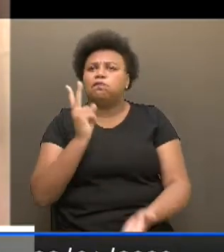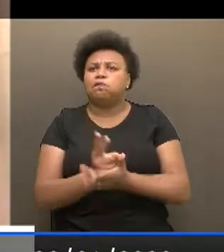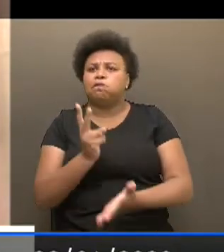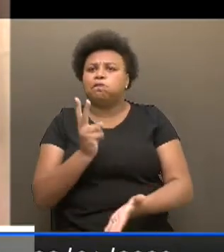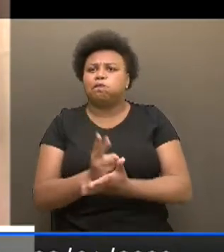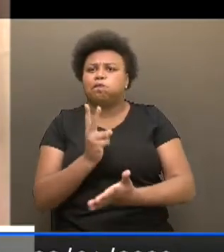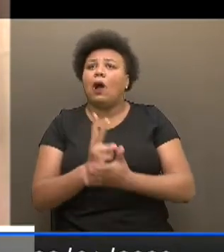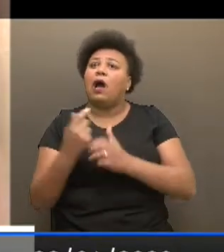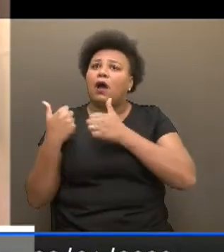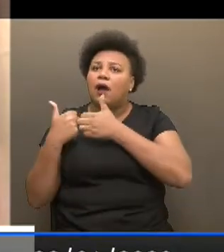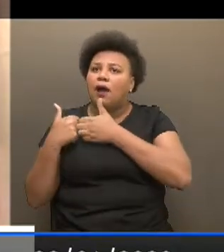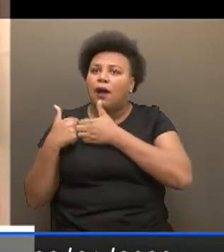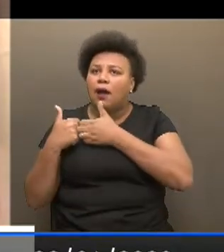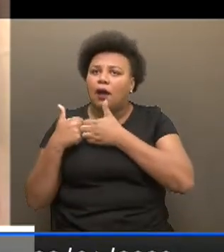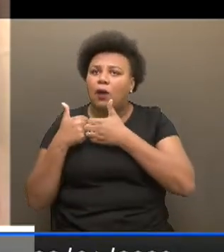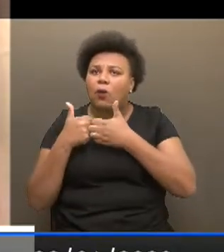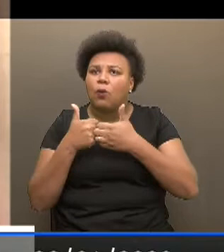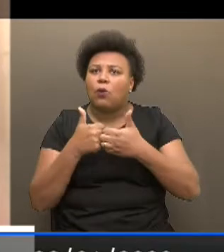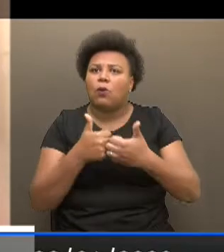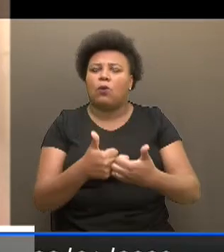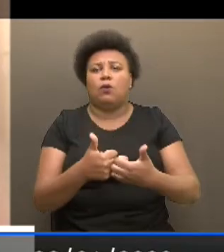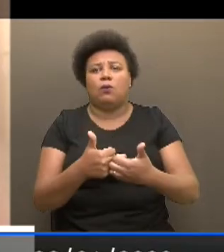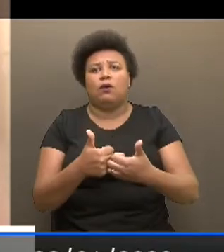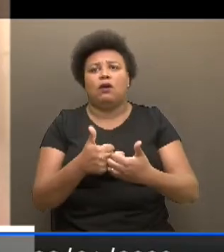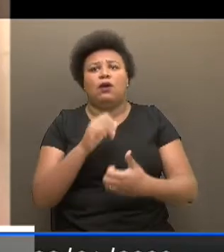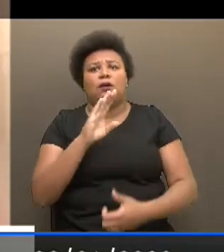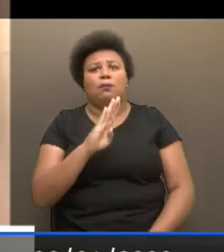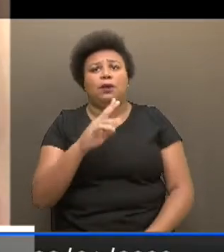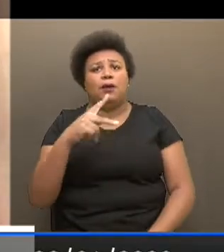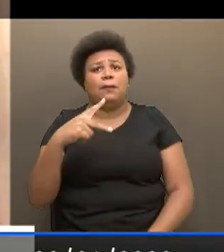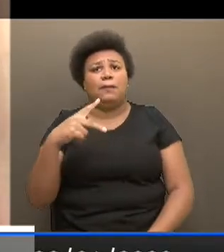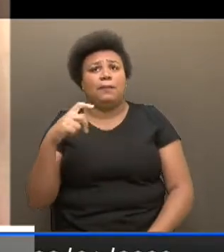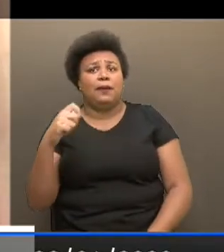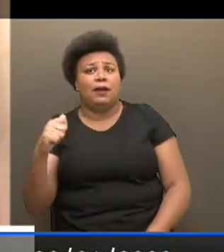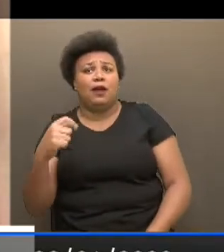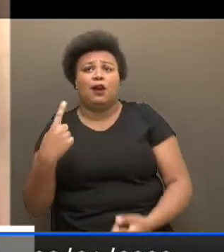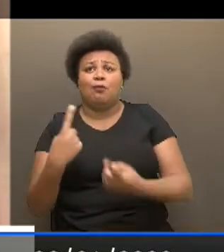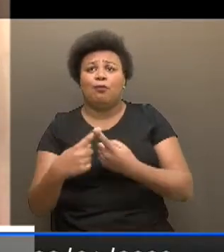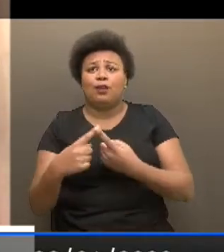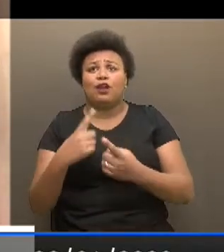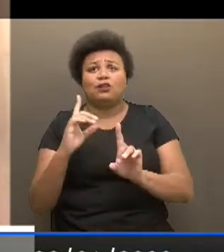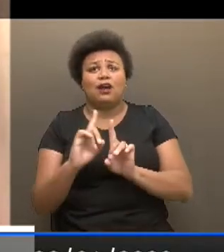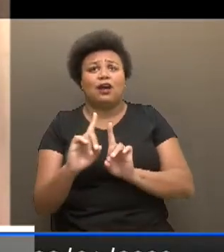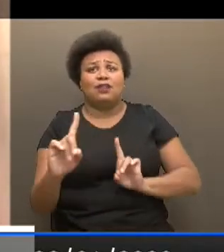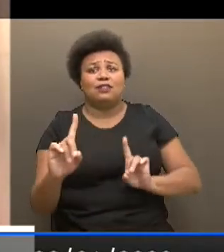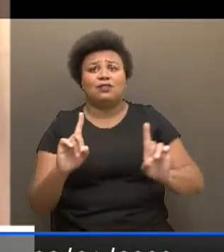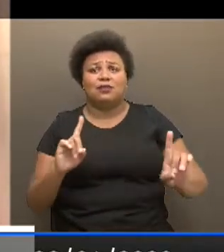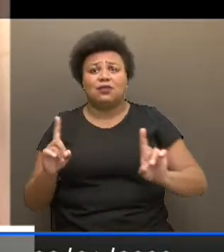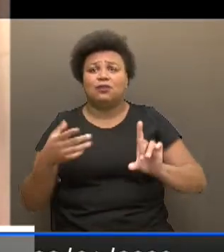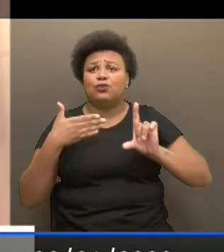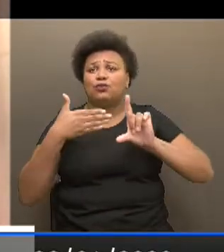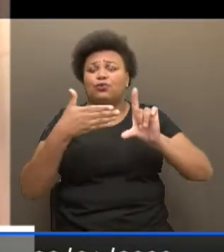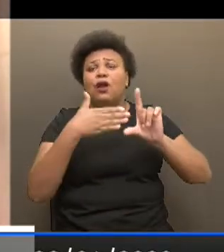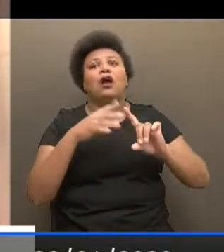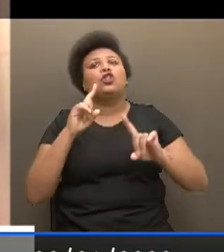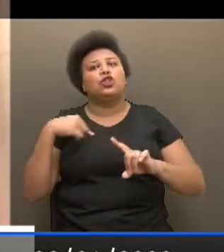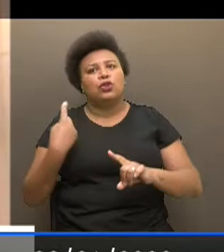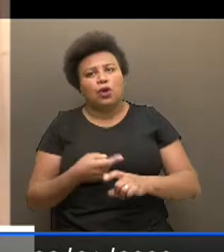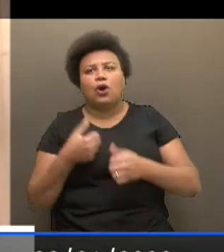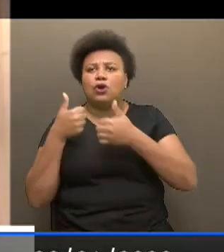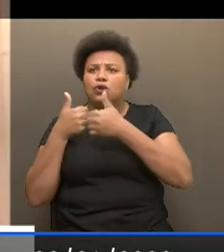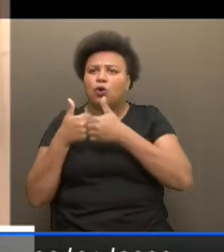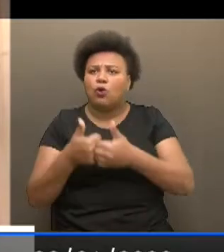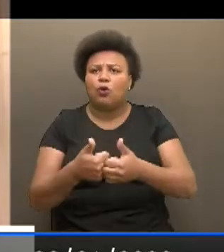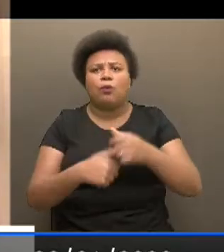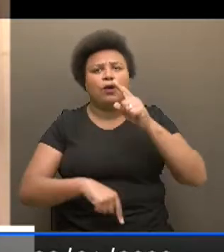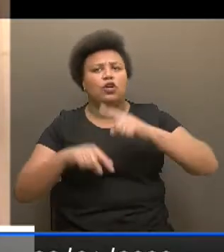permanentemente acompanhando pela BPA, já que estamos em distanciamento, conferência, acompanhando as atividades